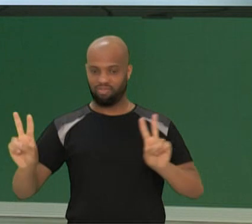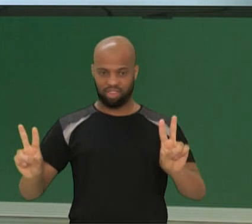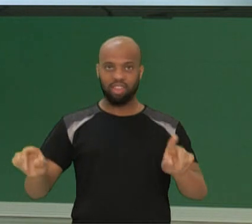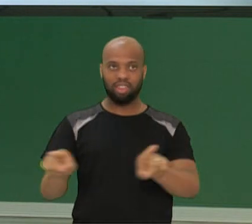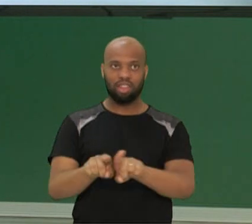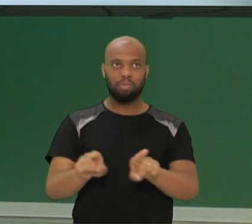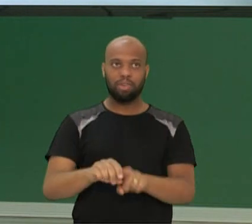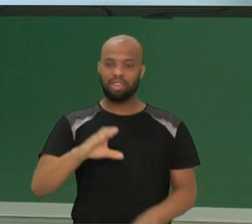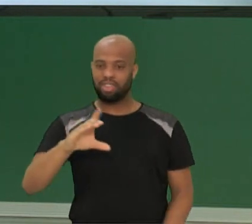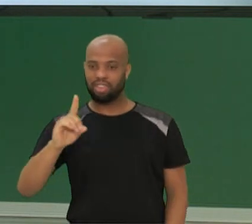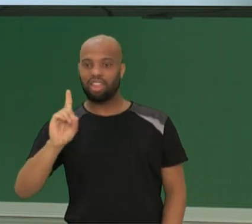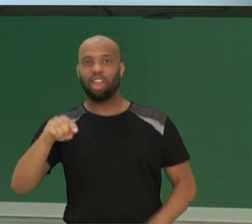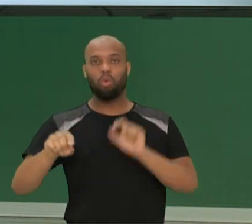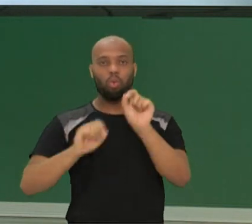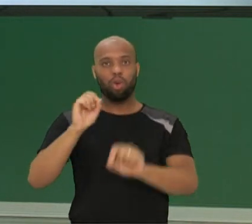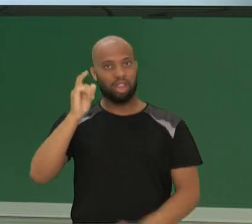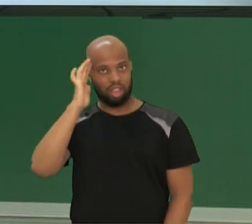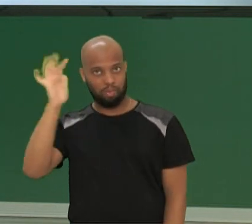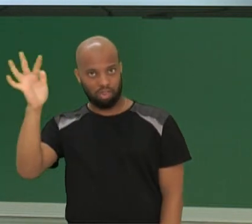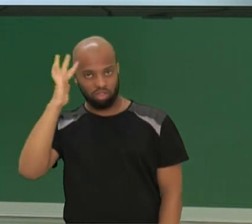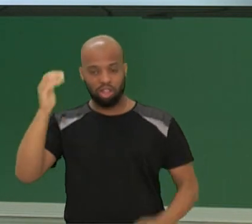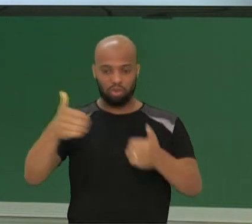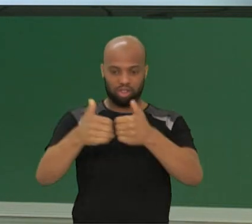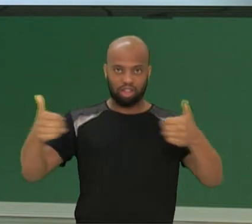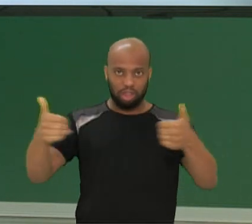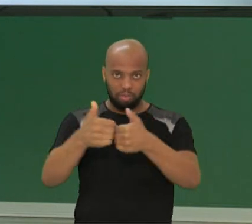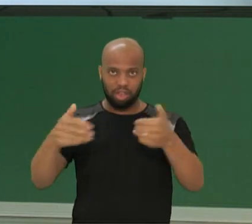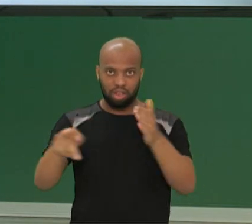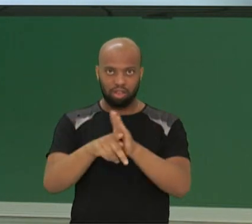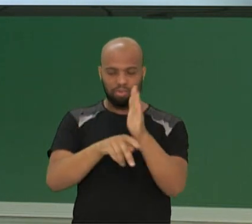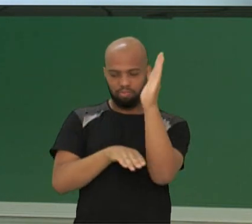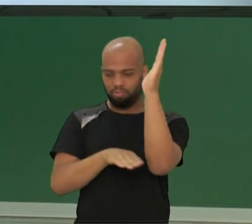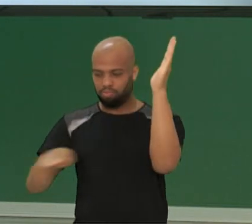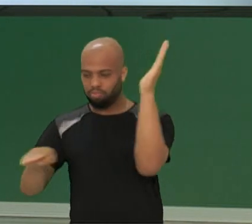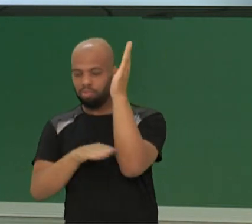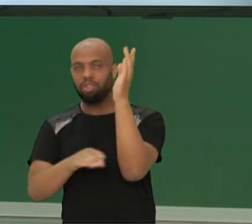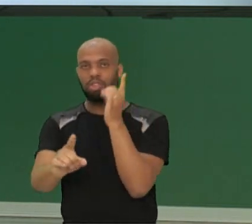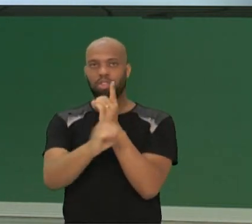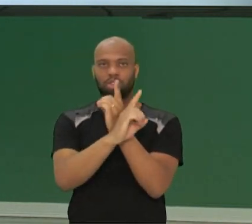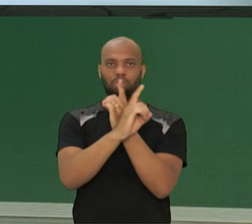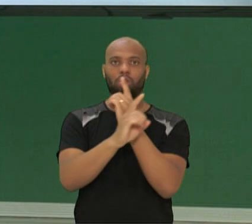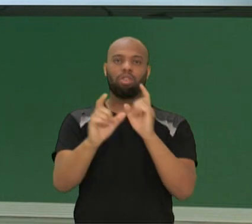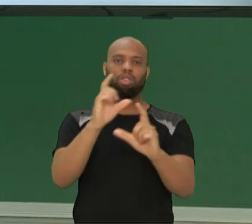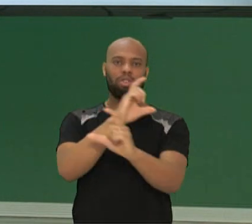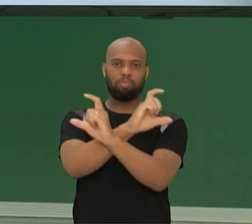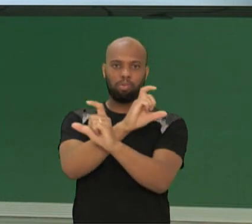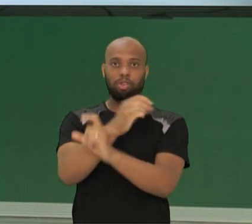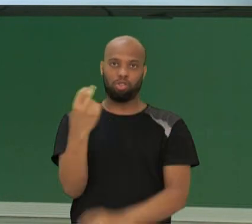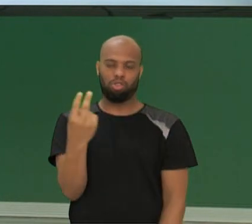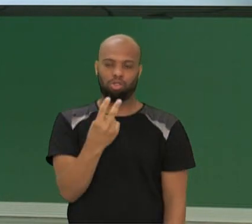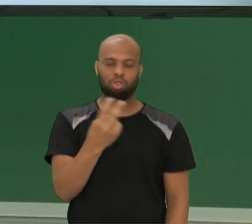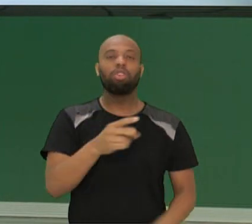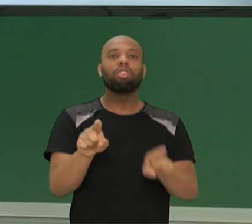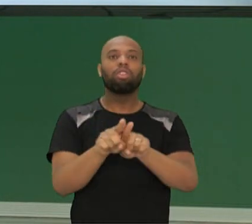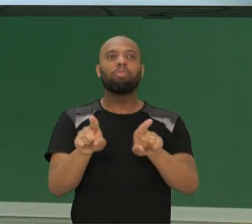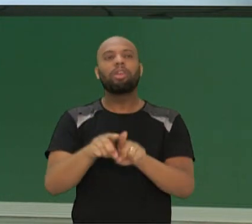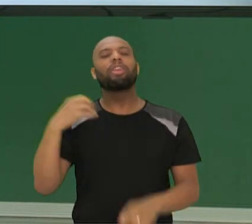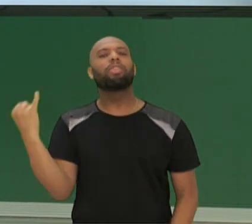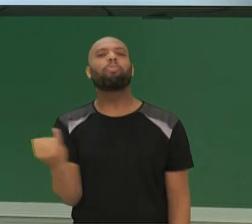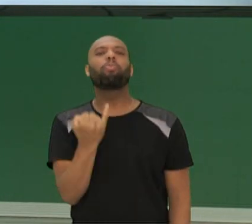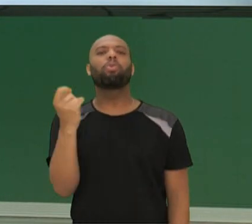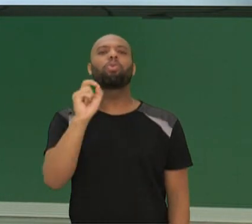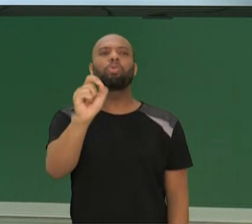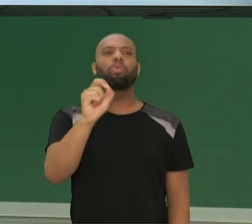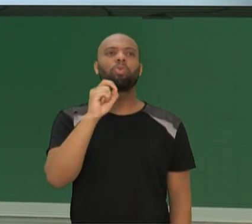eixo imaginário, que é o que divide, tá, o plano, onde a gente encontra as duas hipérboles. E é importante